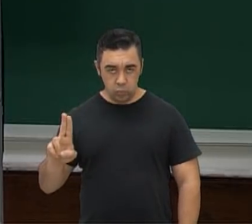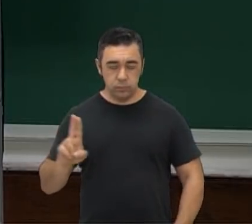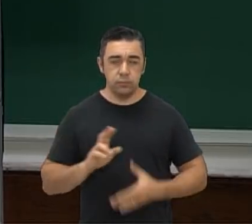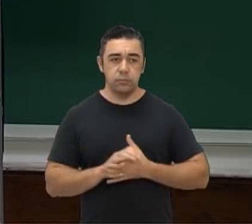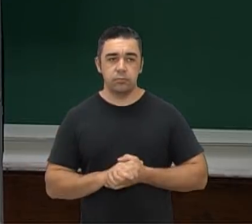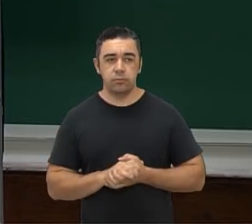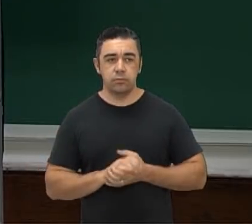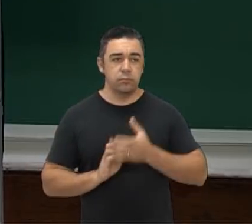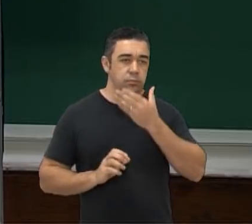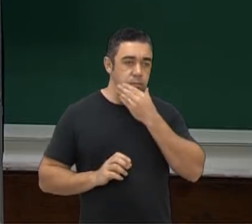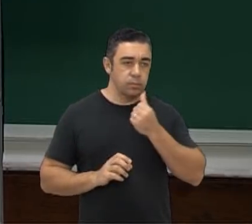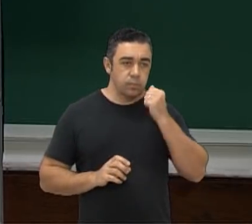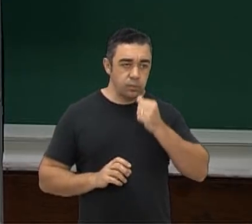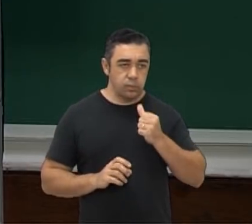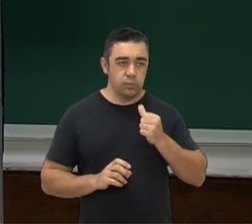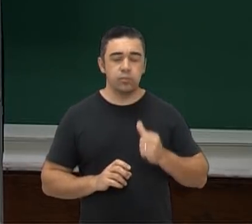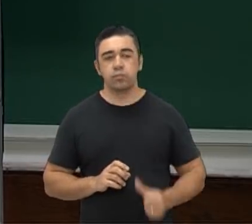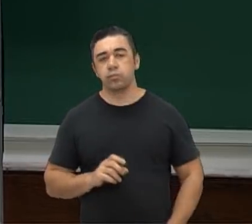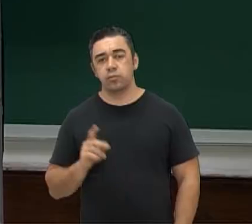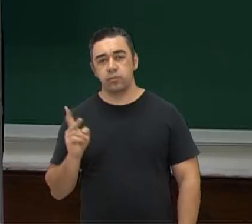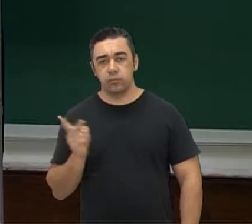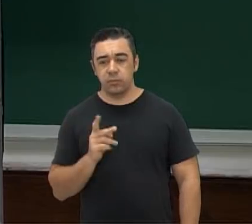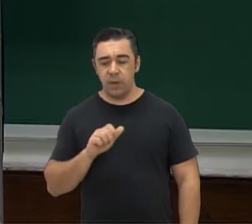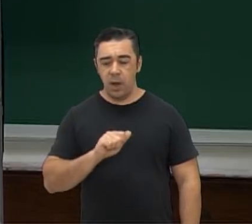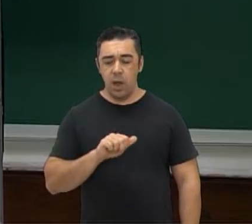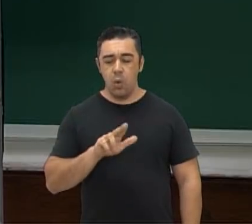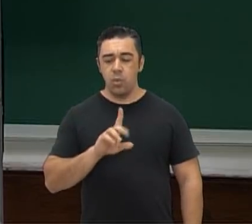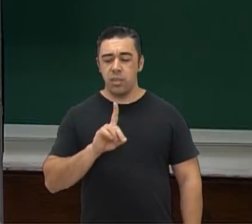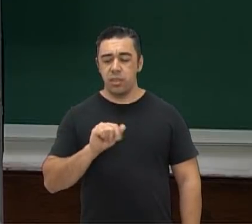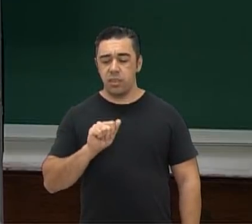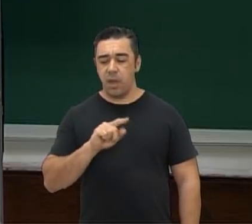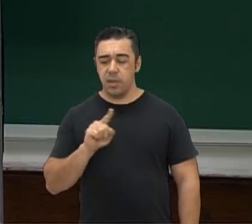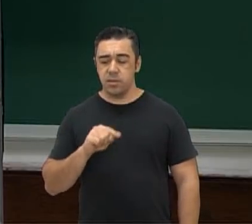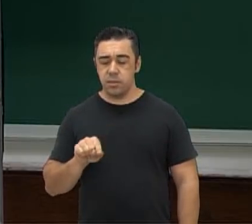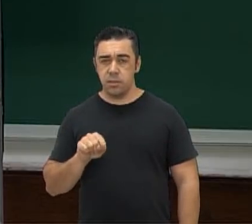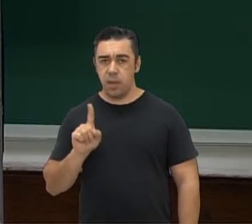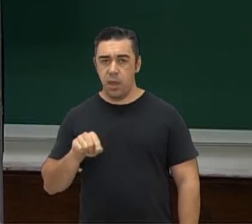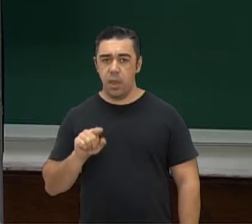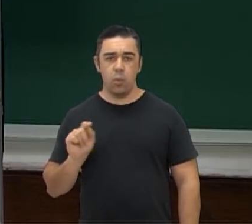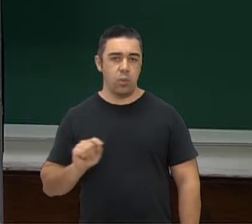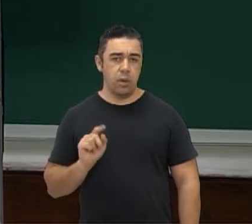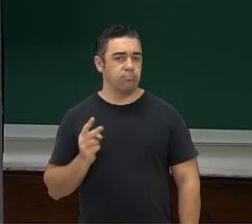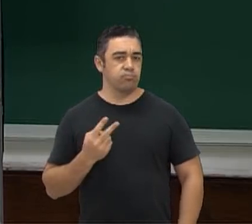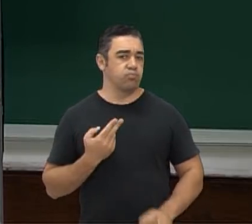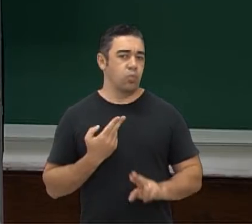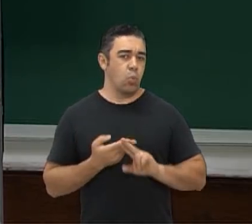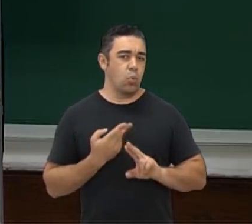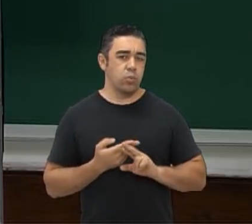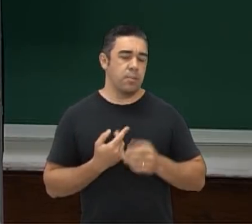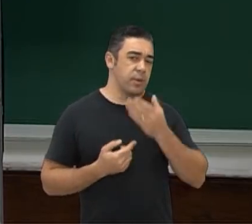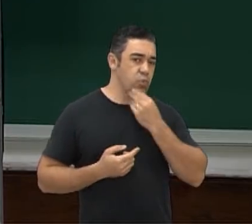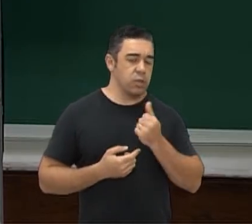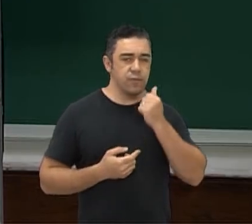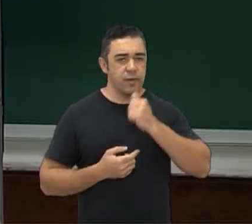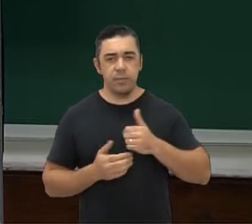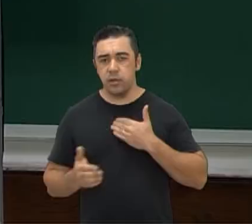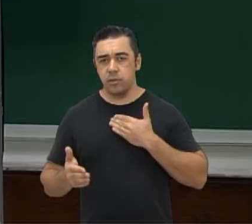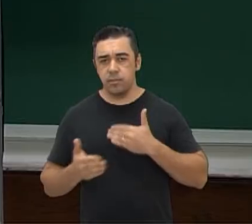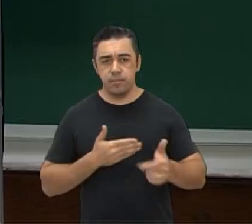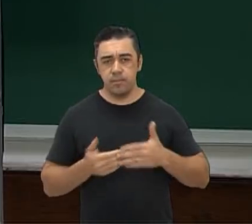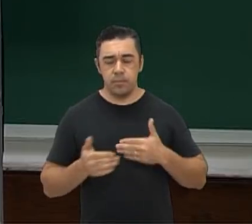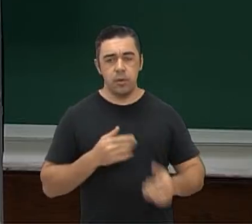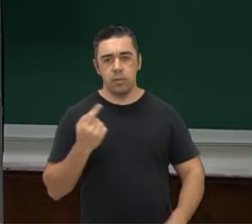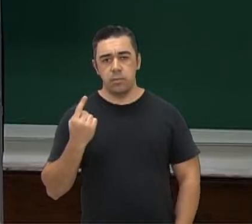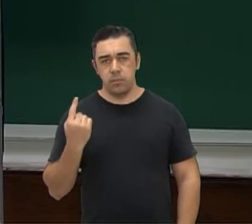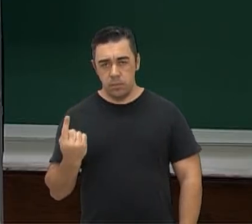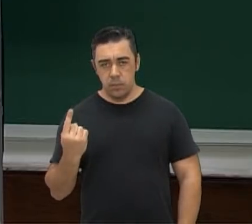E garotinho audaz e garotinha audaz também, né? Audaz é utilizado tanto para masculino quanto para